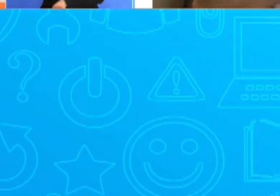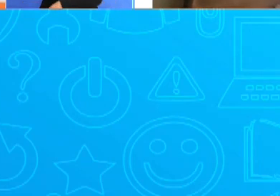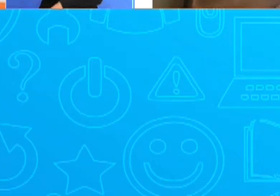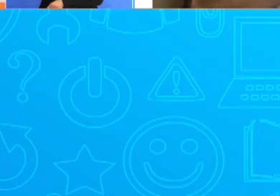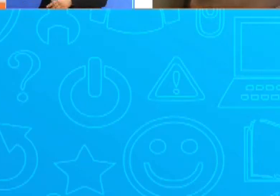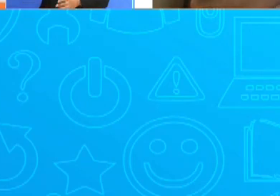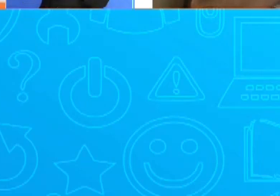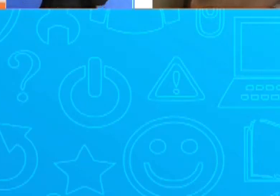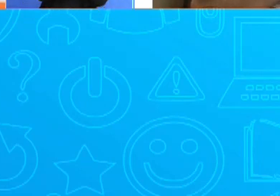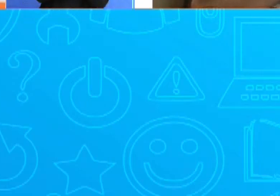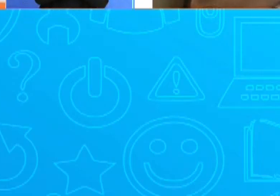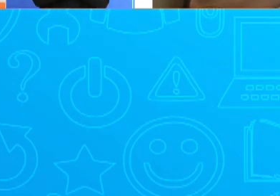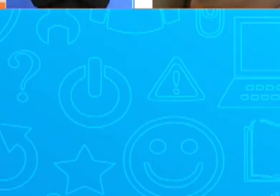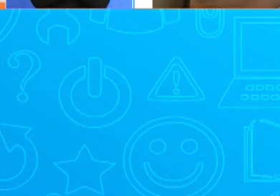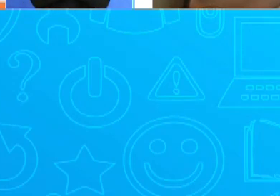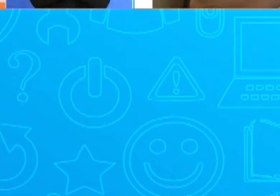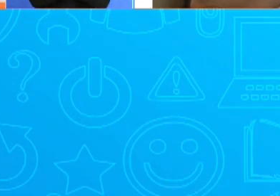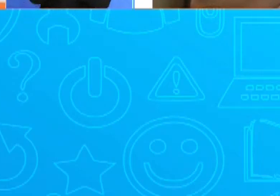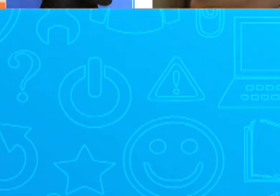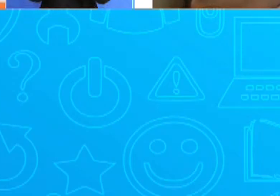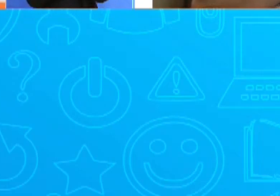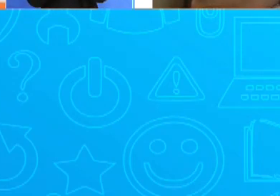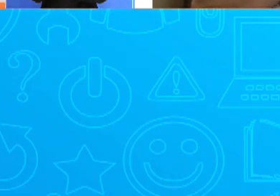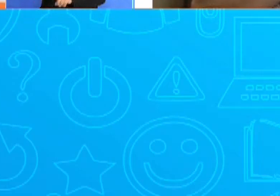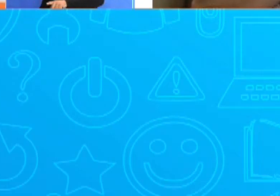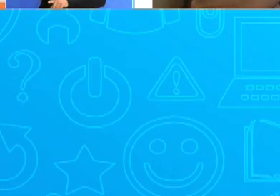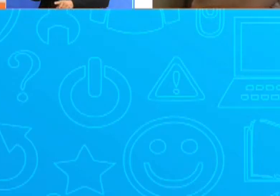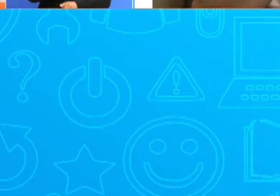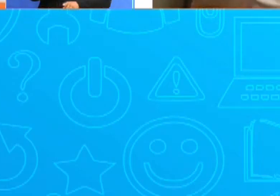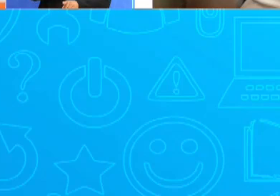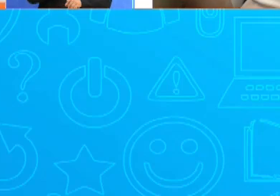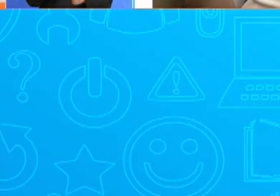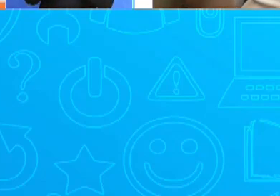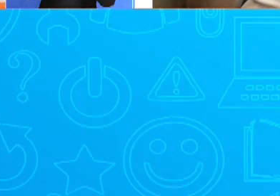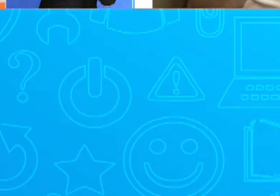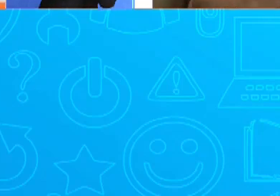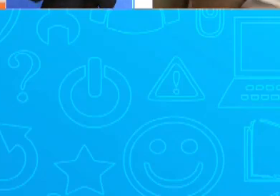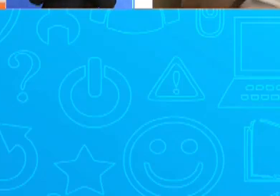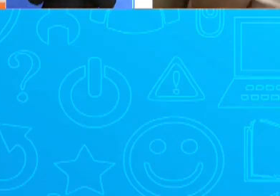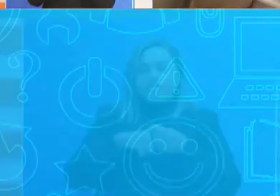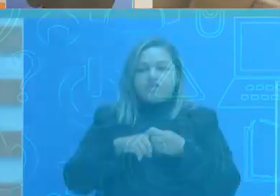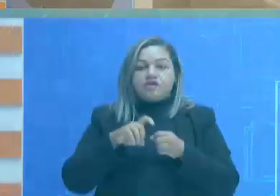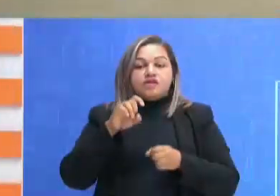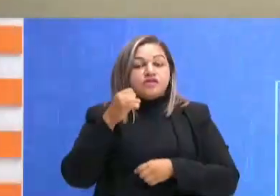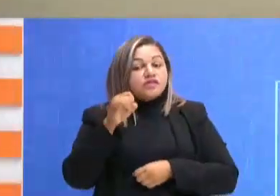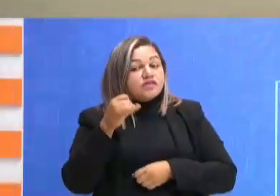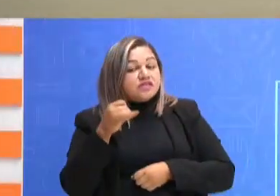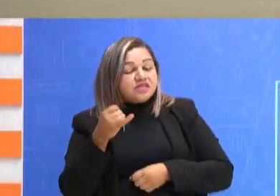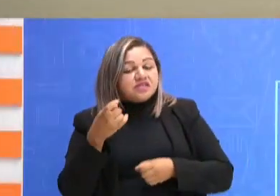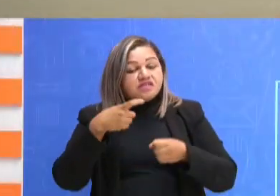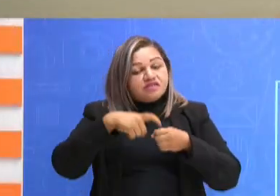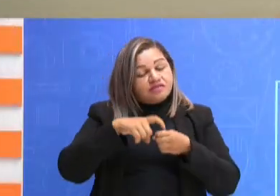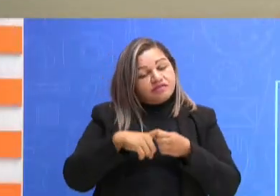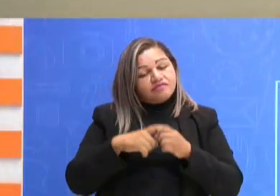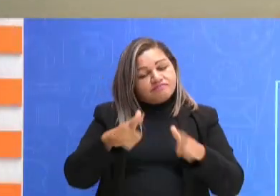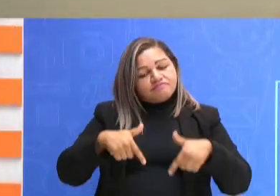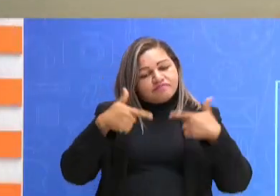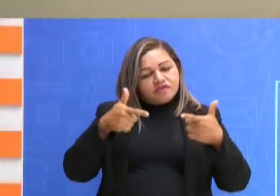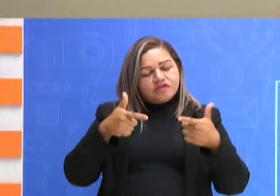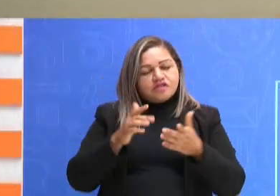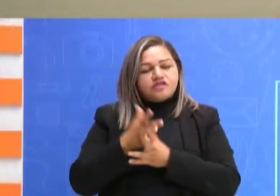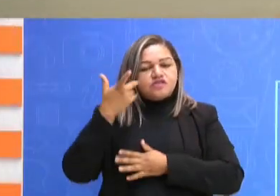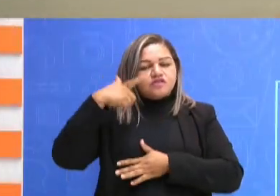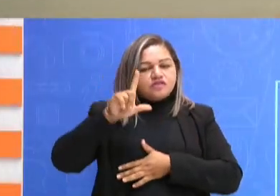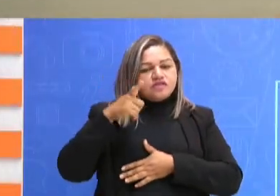Eu acredito que em agosto tudo deverá estar voltando ao normal, é a nossa intenção. E se voltar antes, eu vou lutar para voltar antes. Se